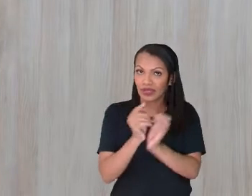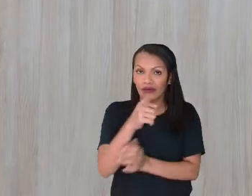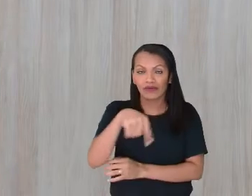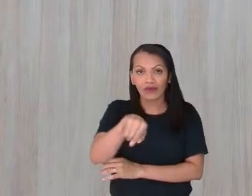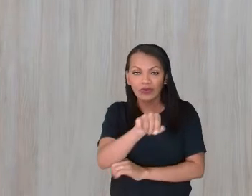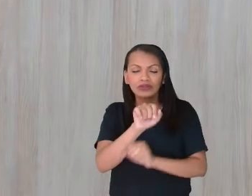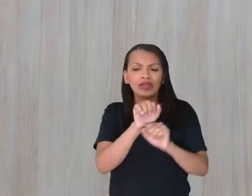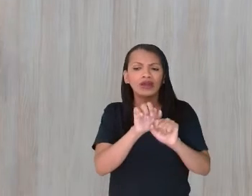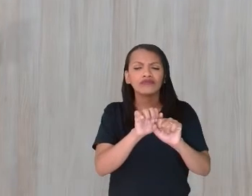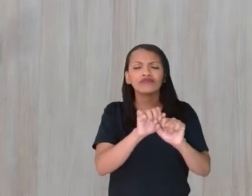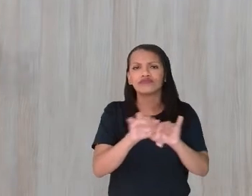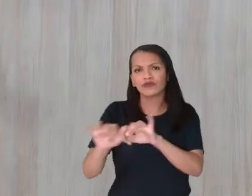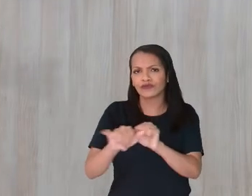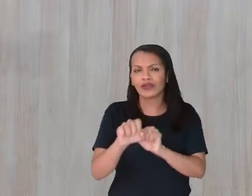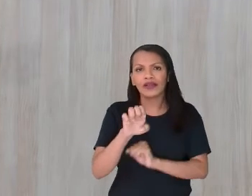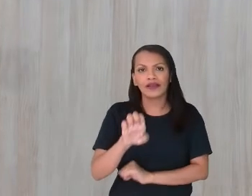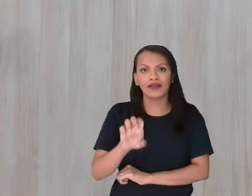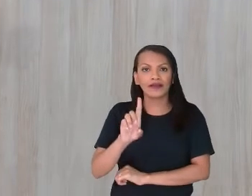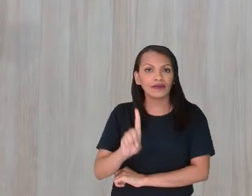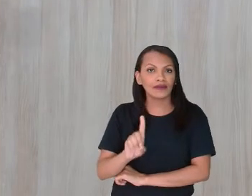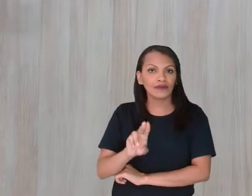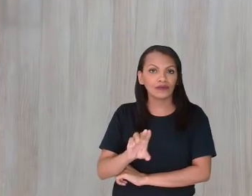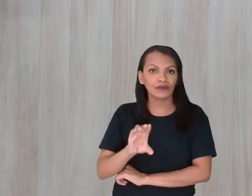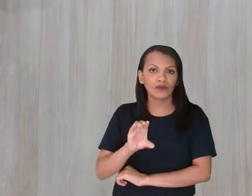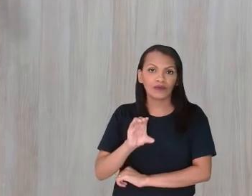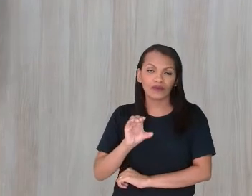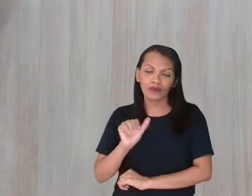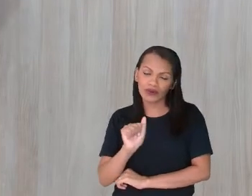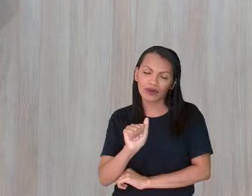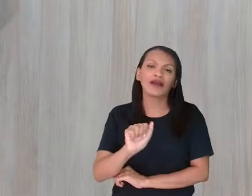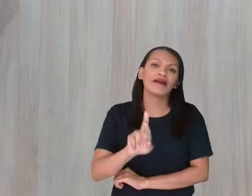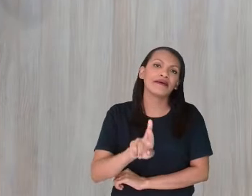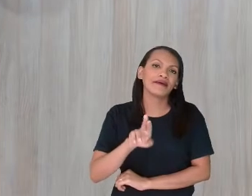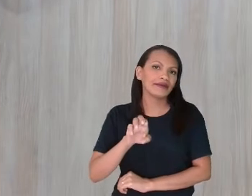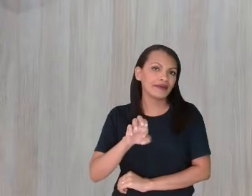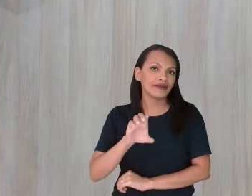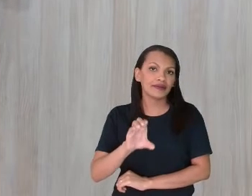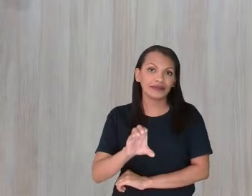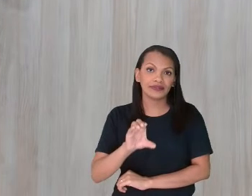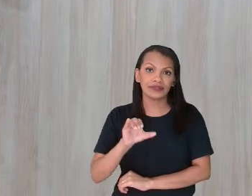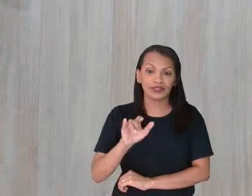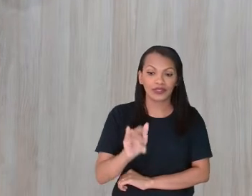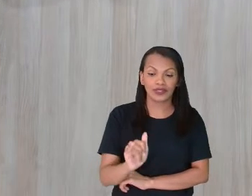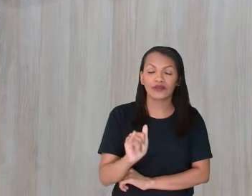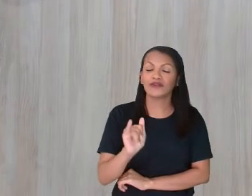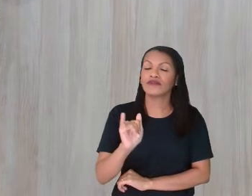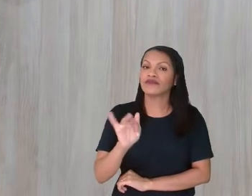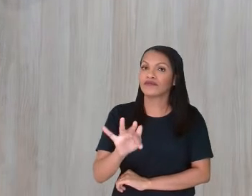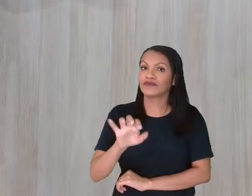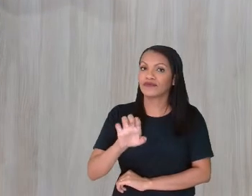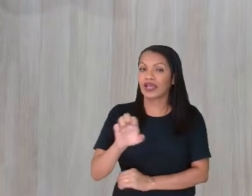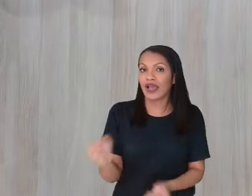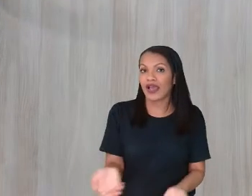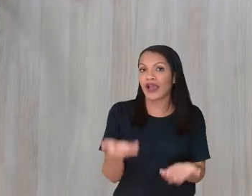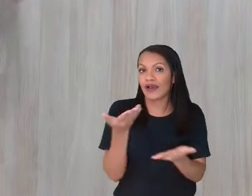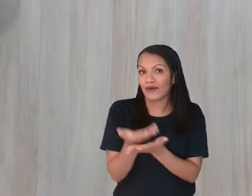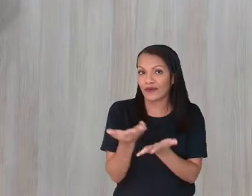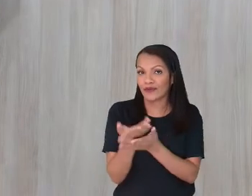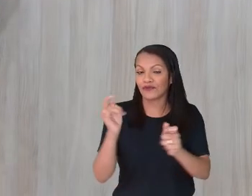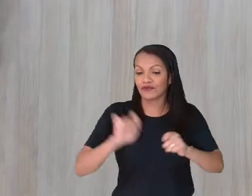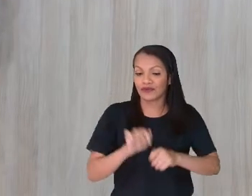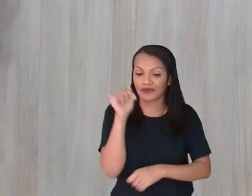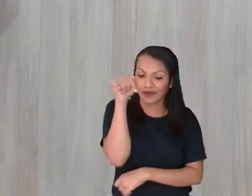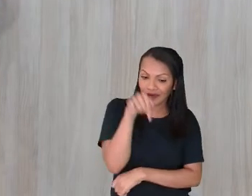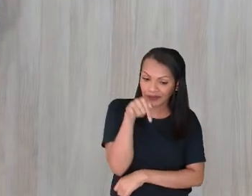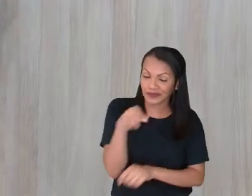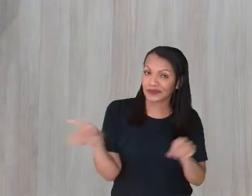vocês digitarem lá o canal Educa Recife e aí vocês têm acesso a todas as aulas que a gente já fez aqui. Além